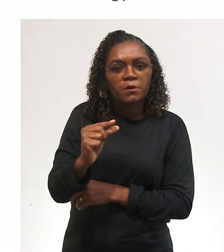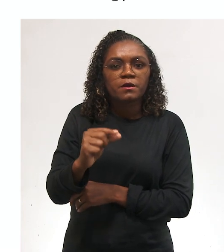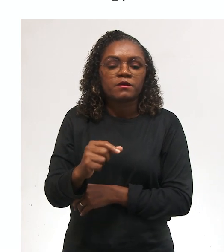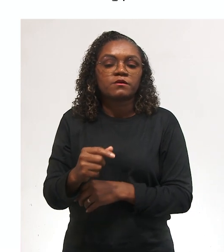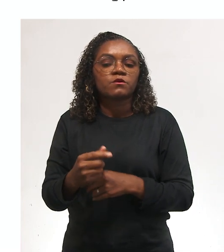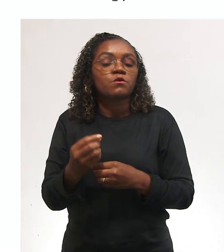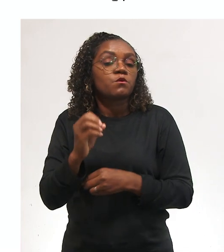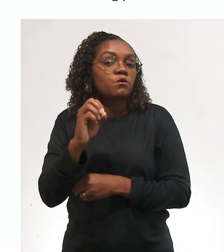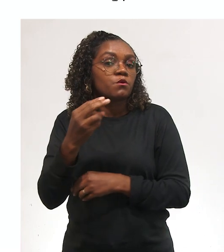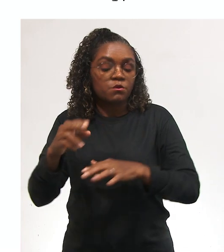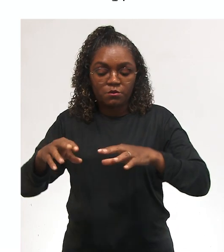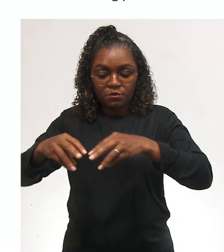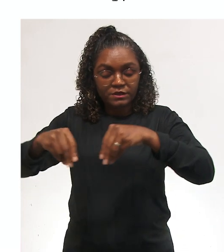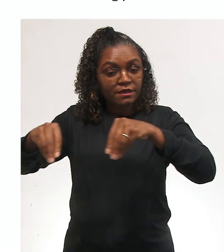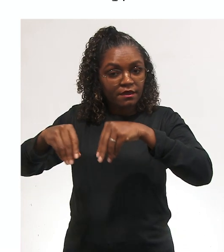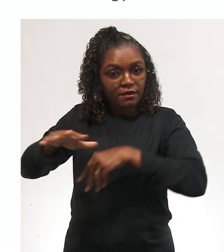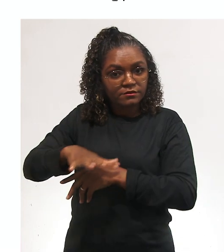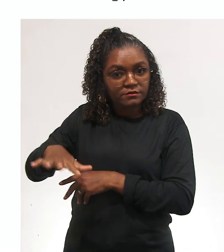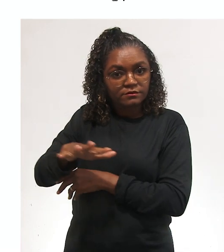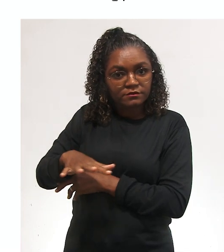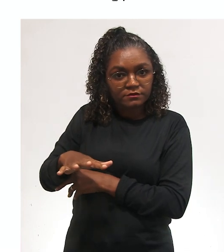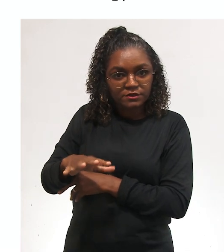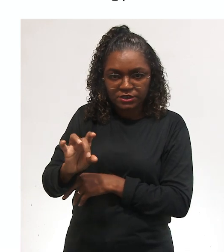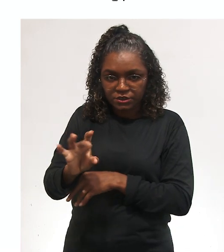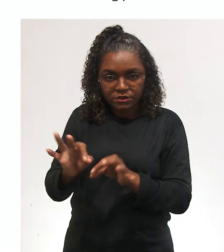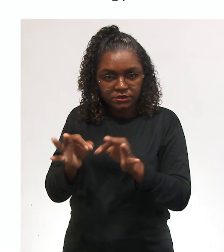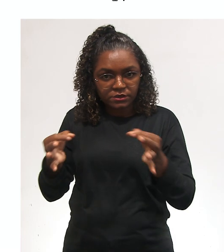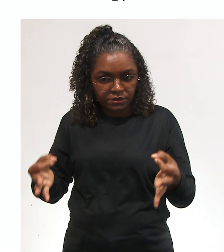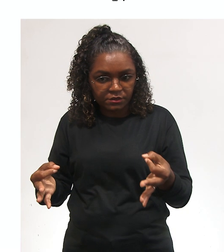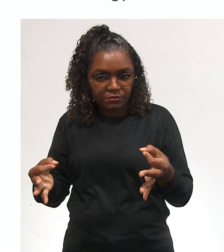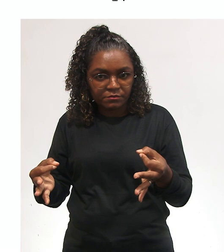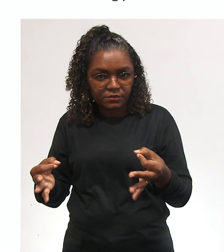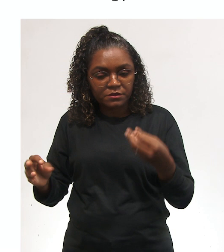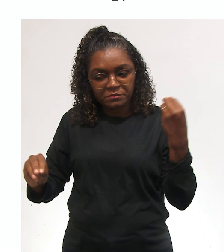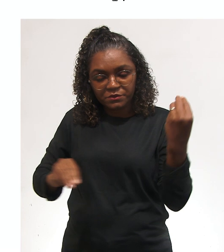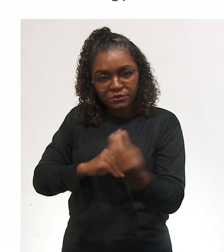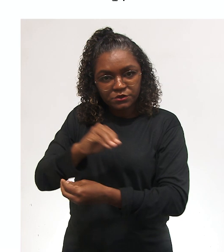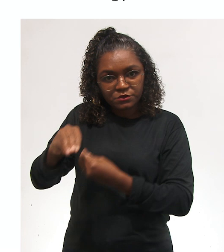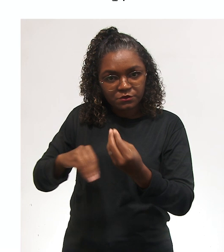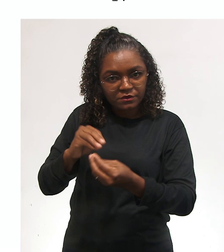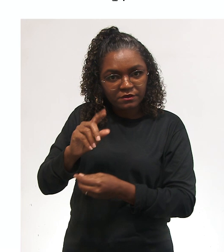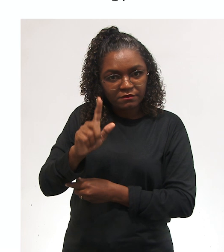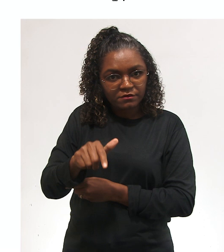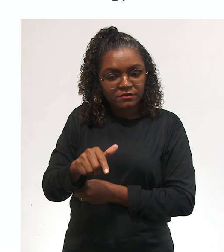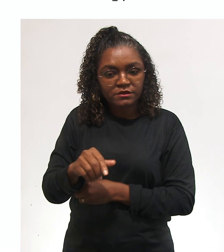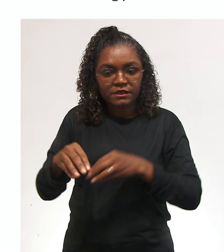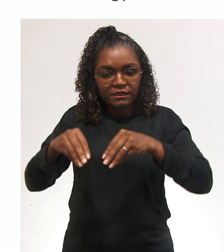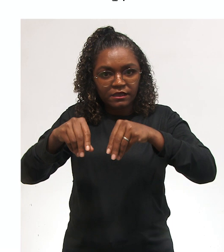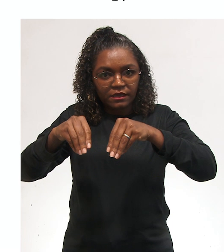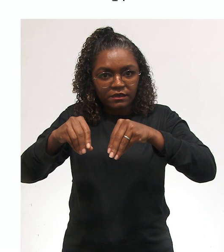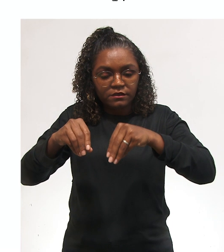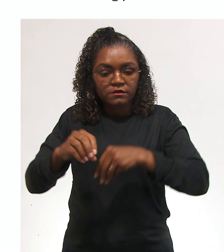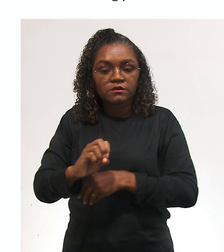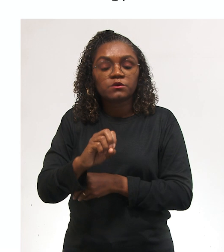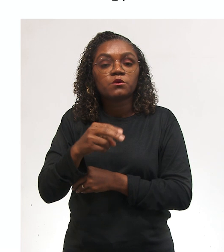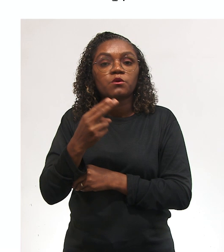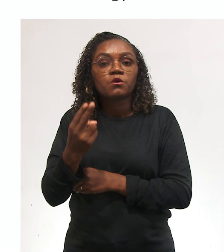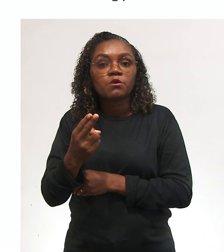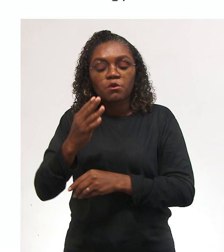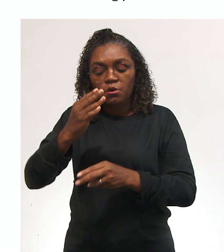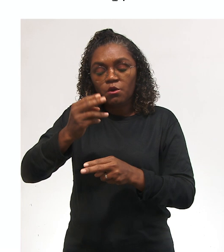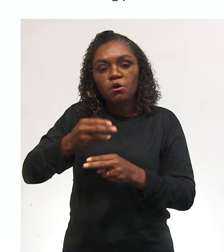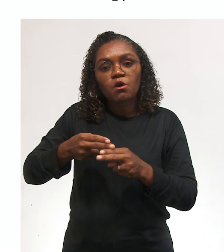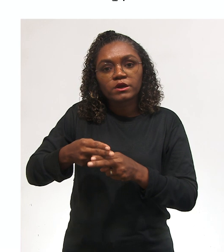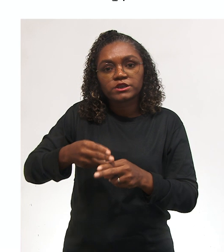né? Ou é o solo em si? Será que é só o solo mesmo que faz isso, com que contamine as coisas com terra? O